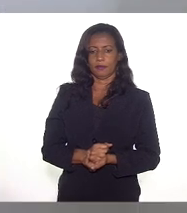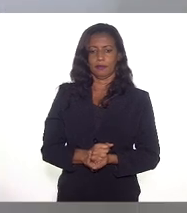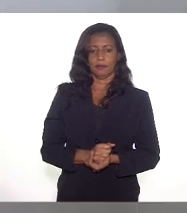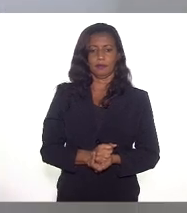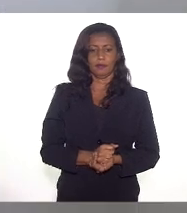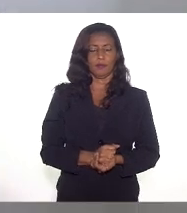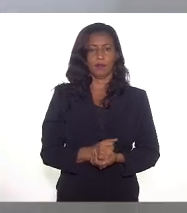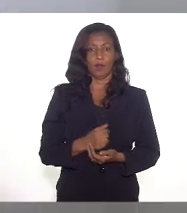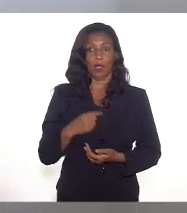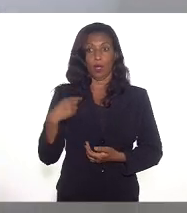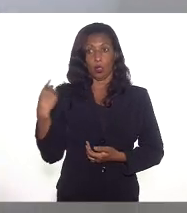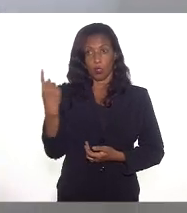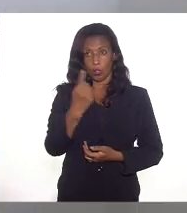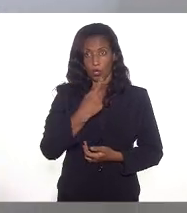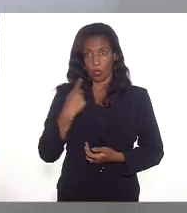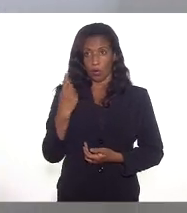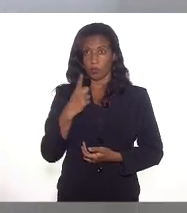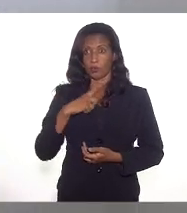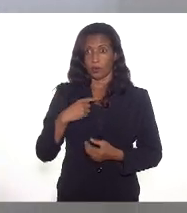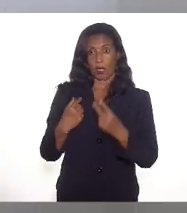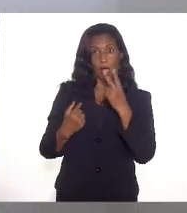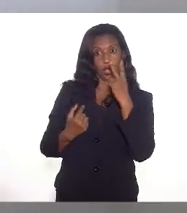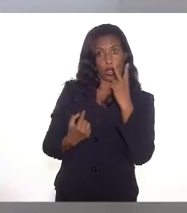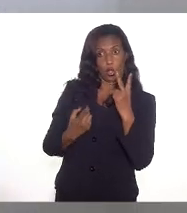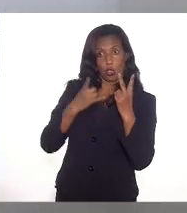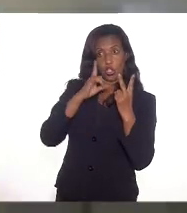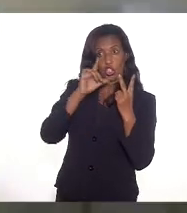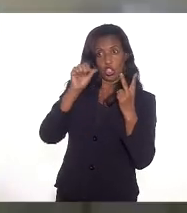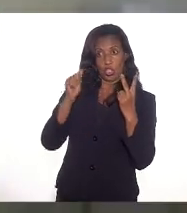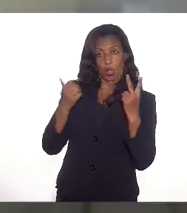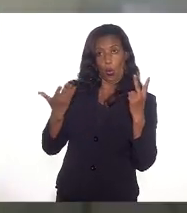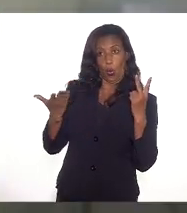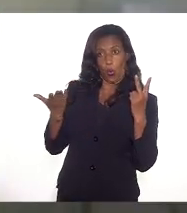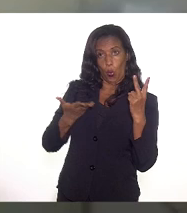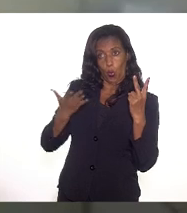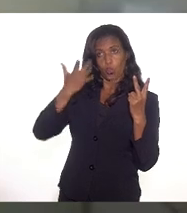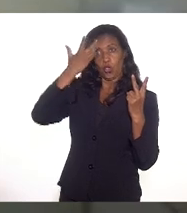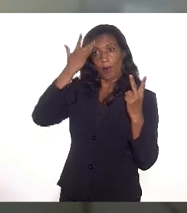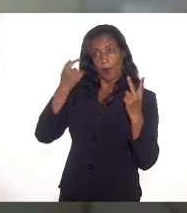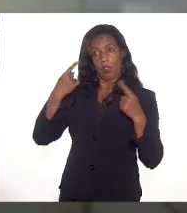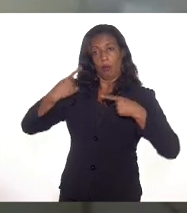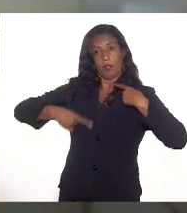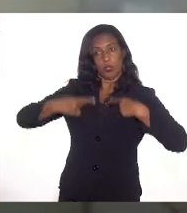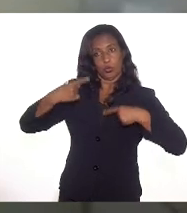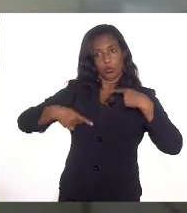dois dias para discutir essa matéria. Hoje e amanhã. Isso.